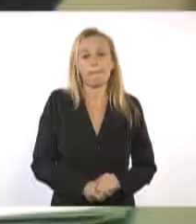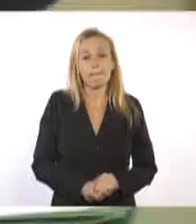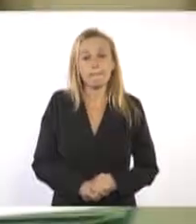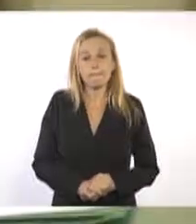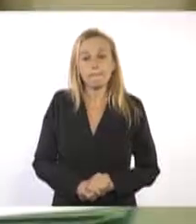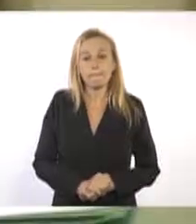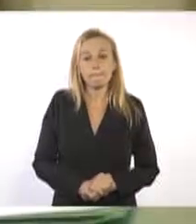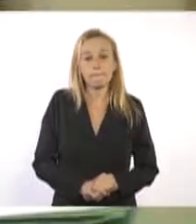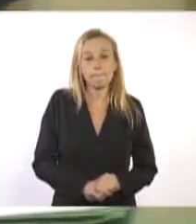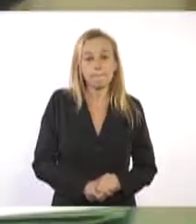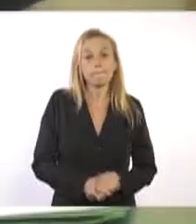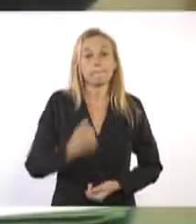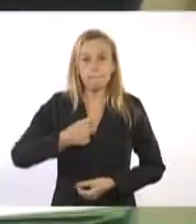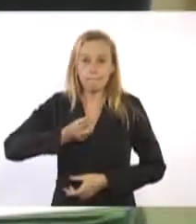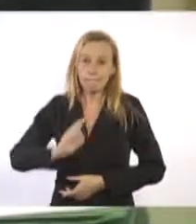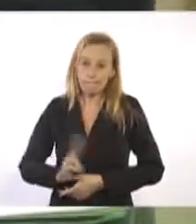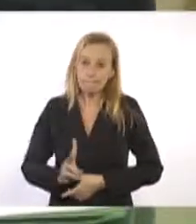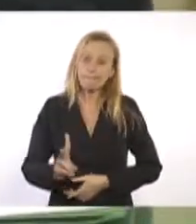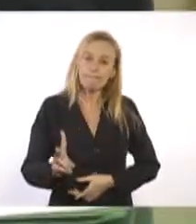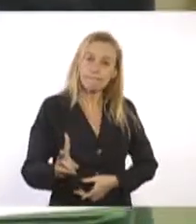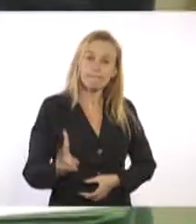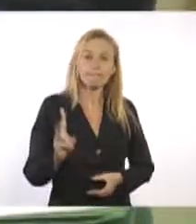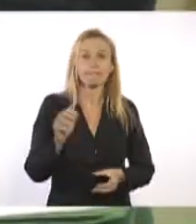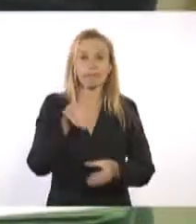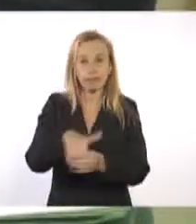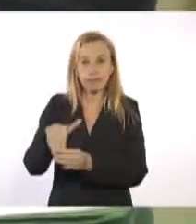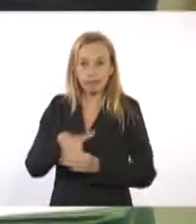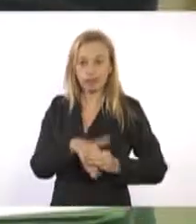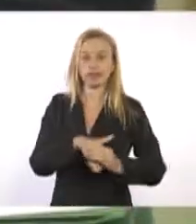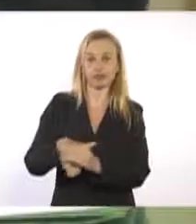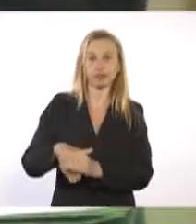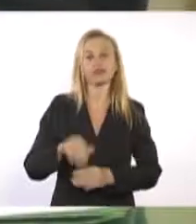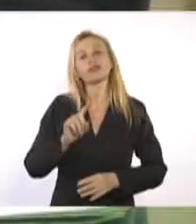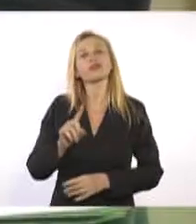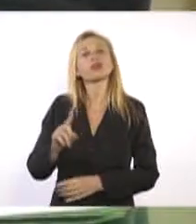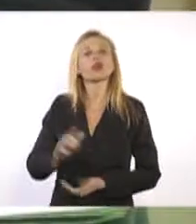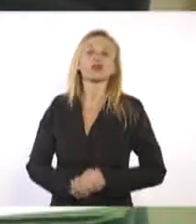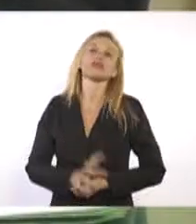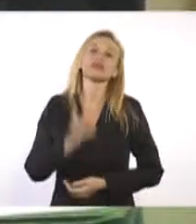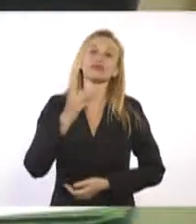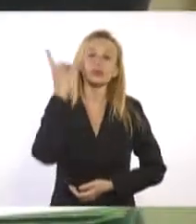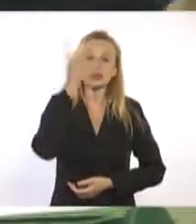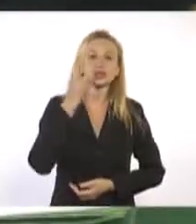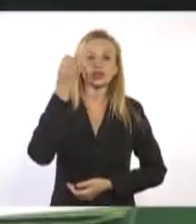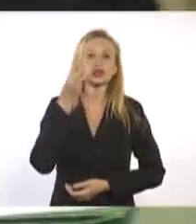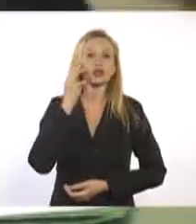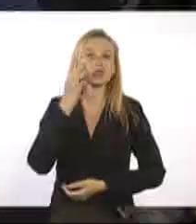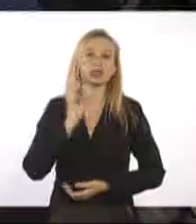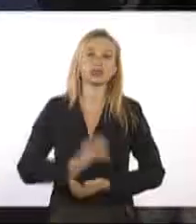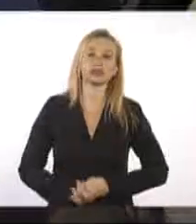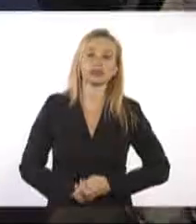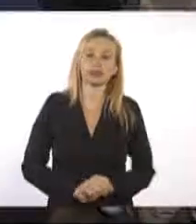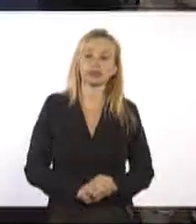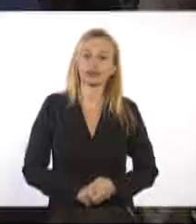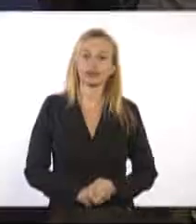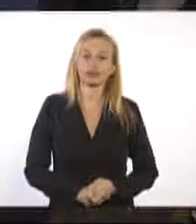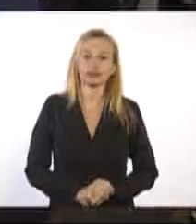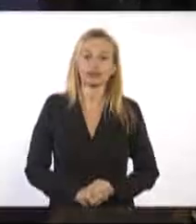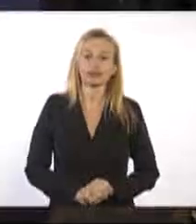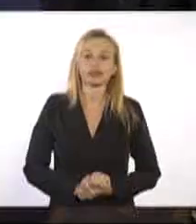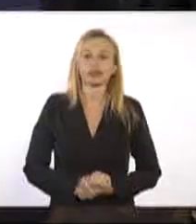Eu vou continuar colhendo os votos, depois eu... Por favor, deputado Valdec Carneiro.